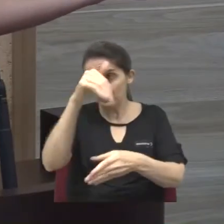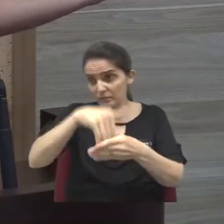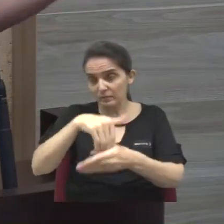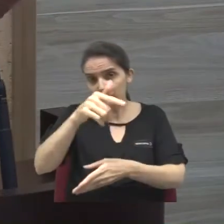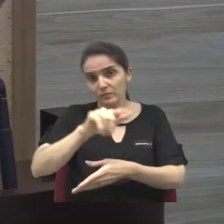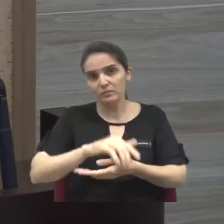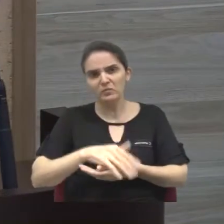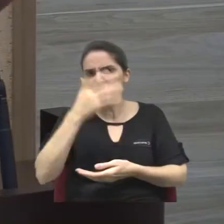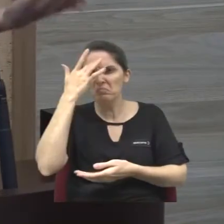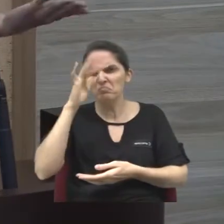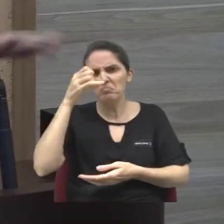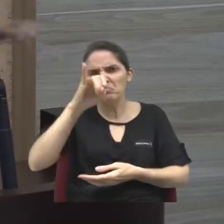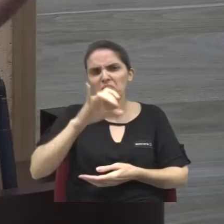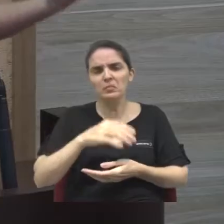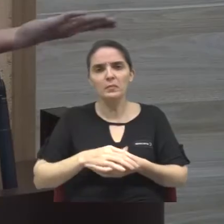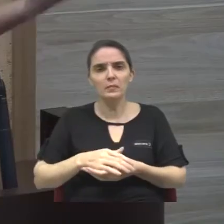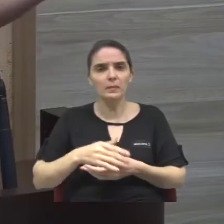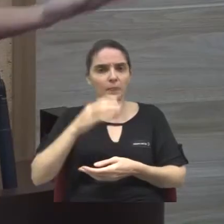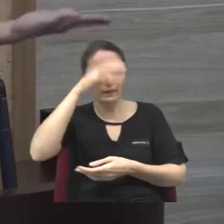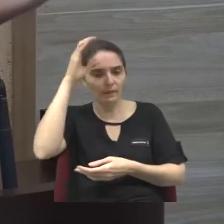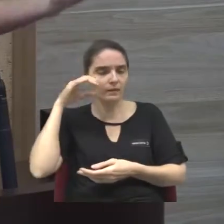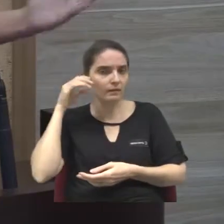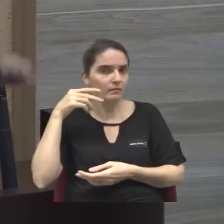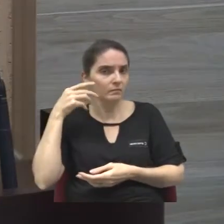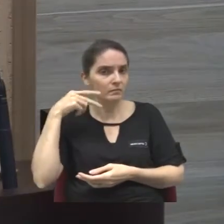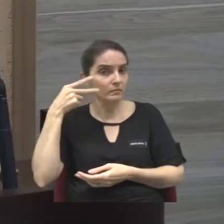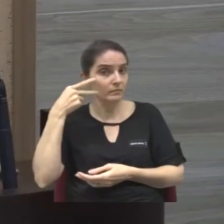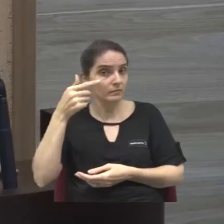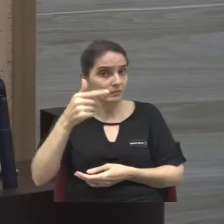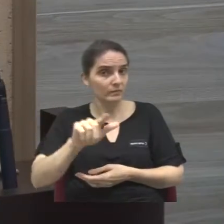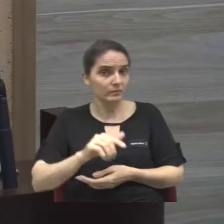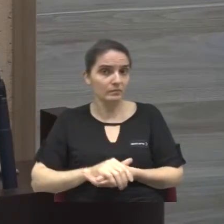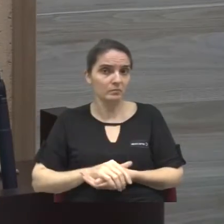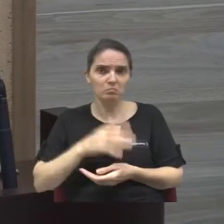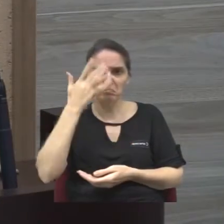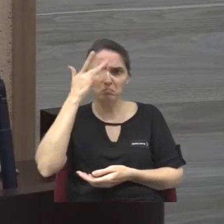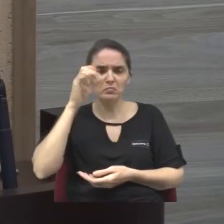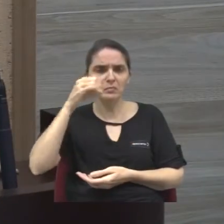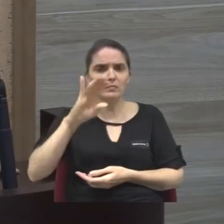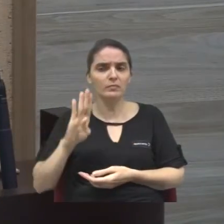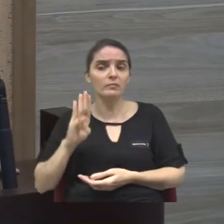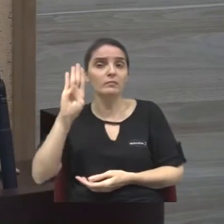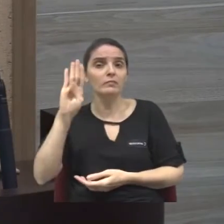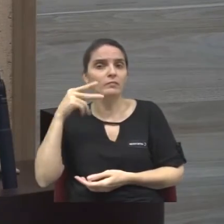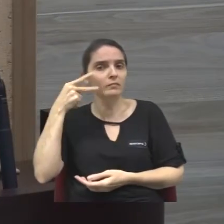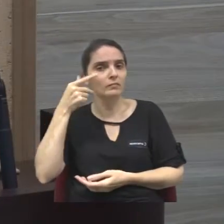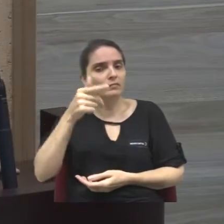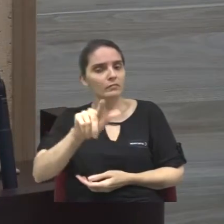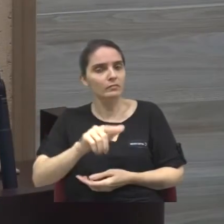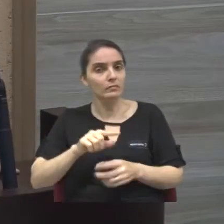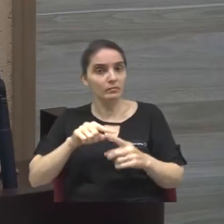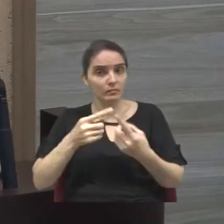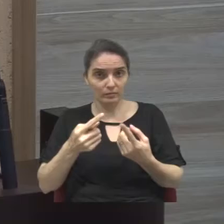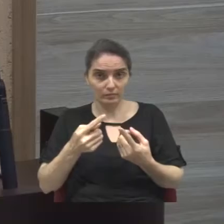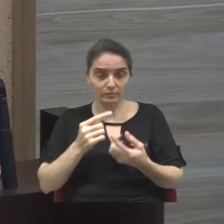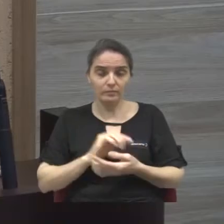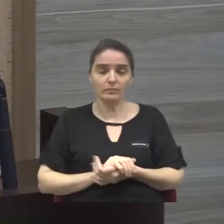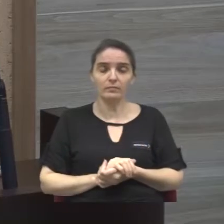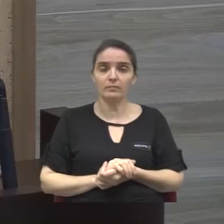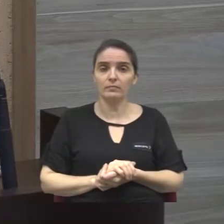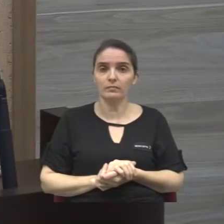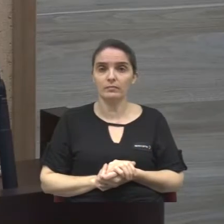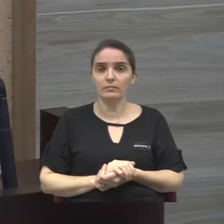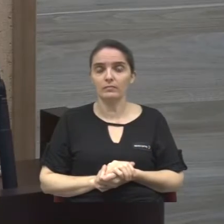eleição, porque não sei nem se serei candidata a vereadora novamente. Mas quando estamos em uma